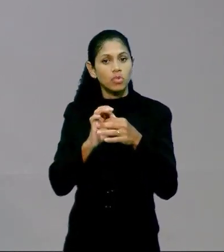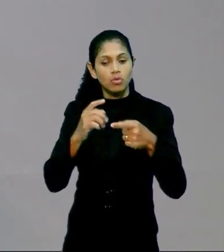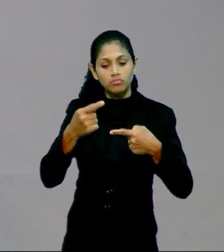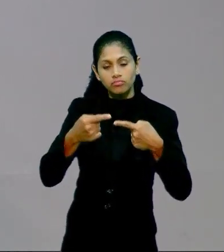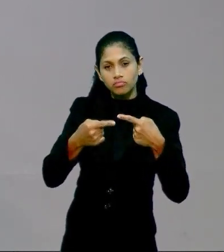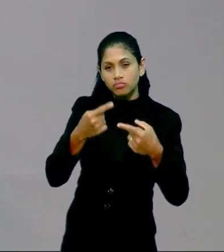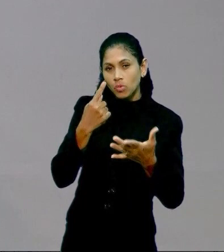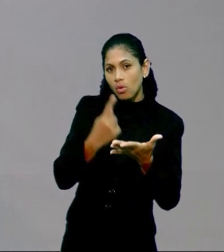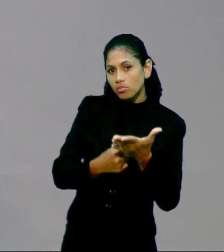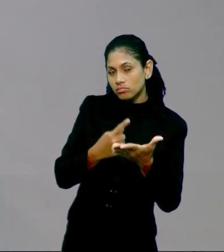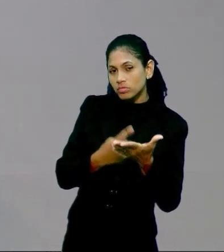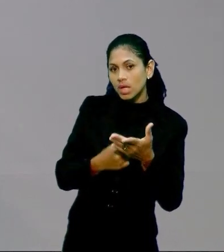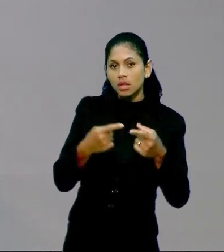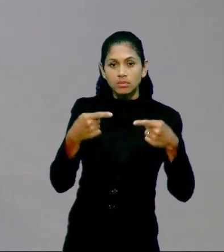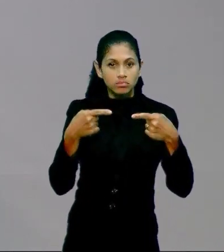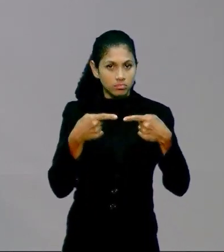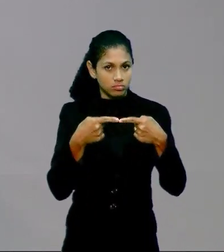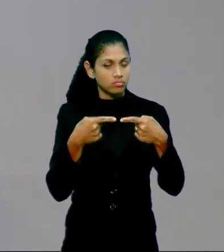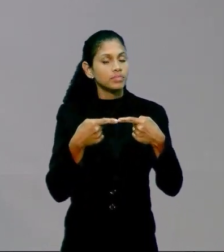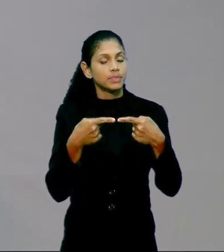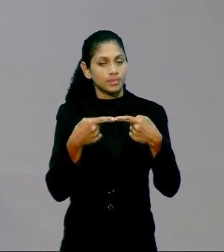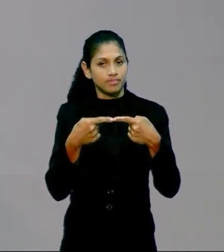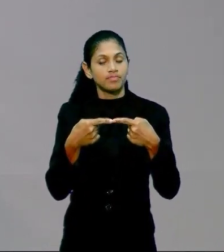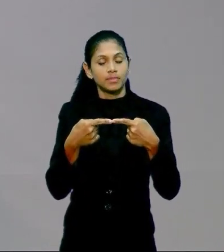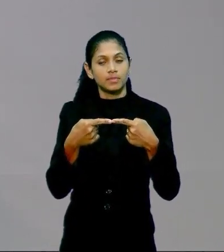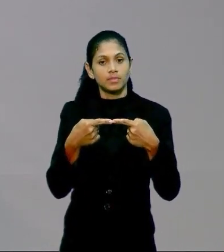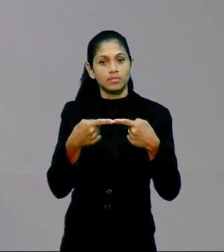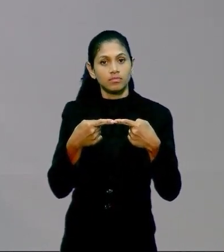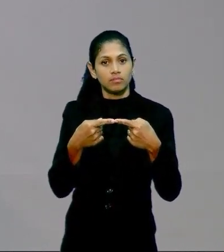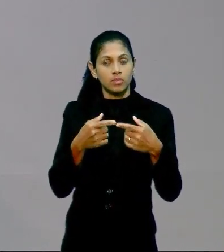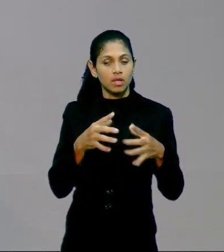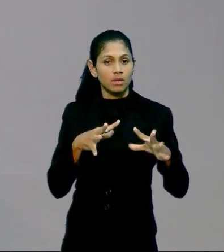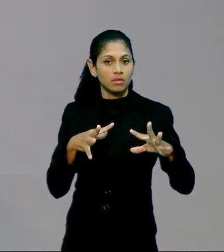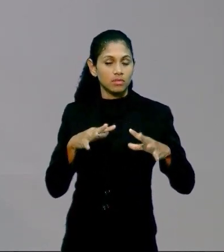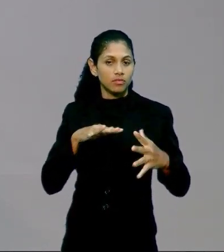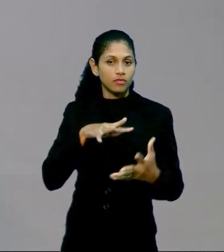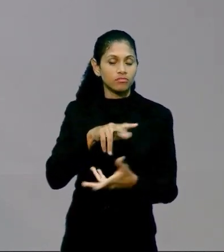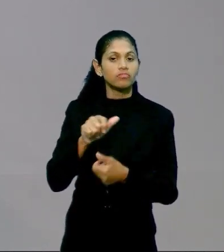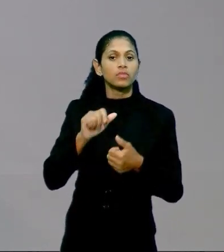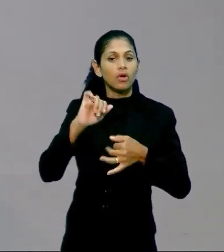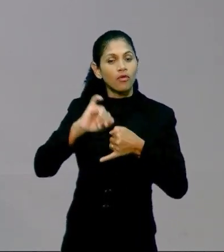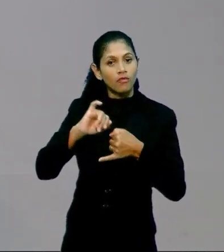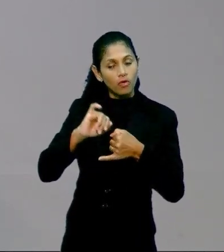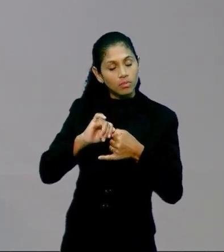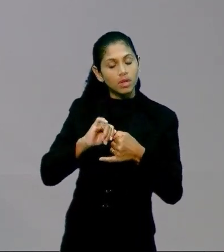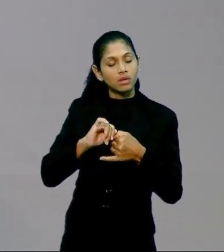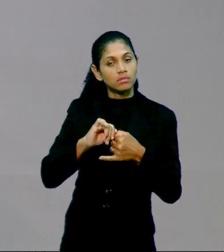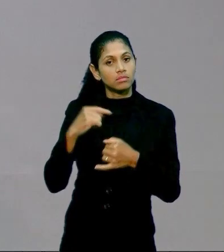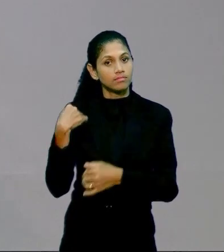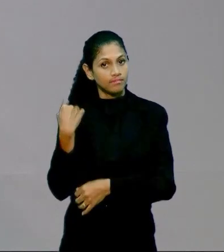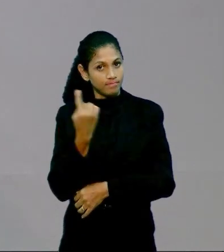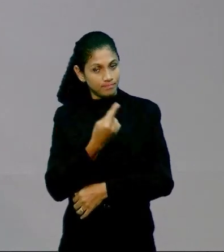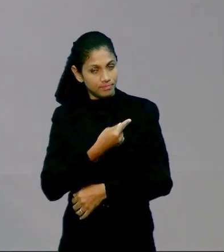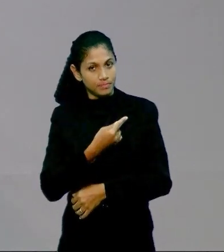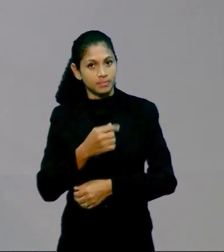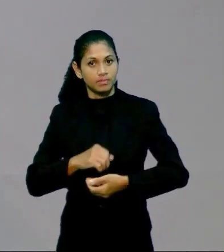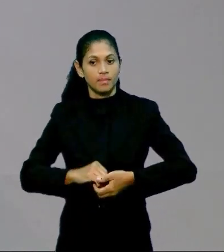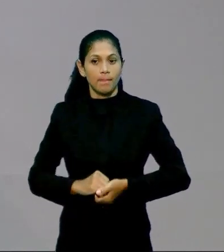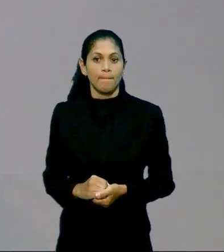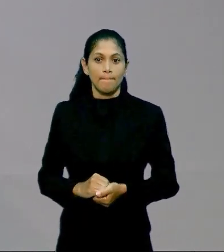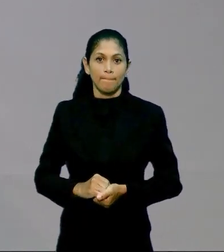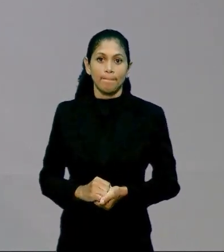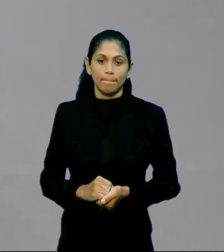diversas substâncias que o nosso planeta, né, e a nossa galáxia aí como um todo tem, a matéria como um